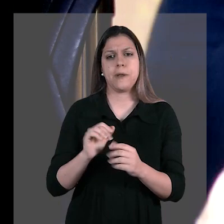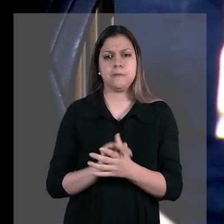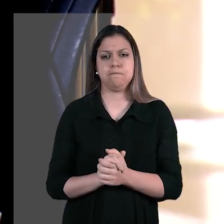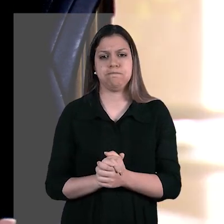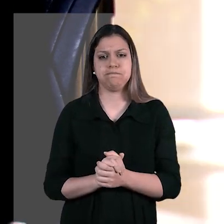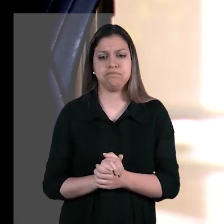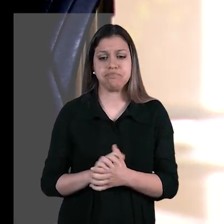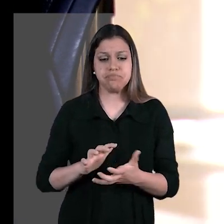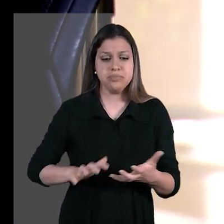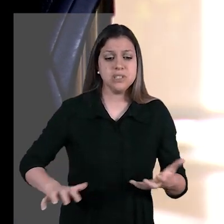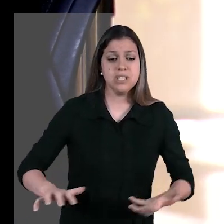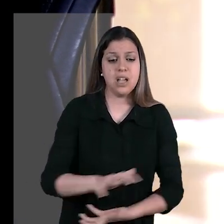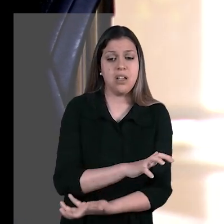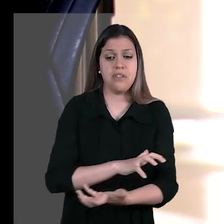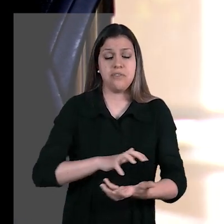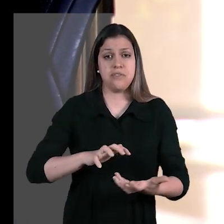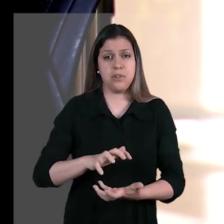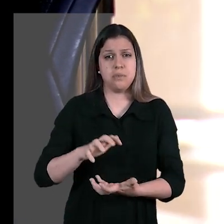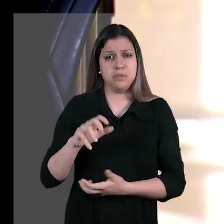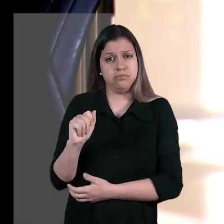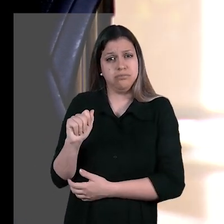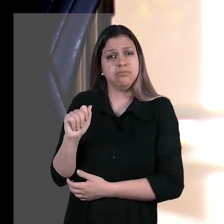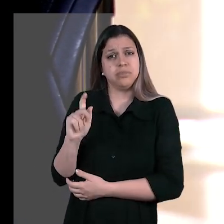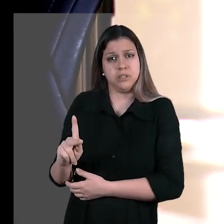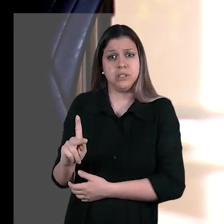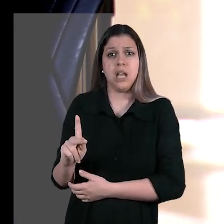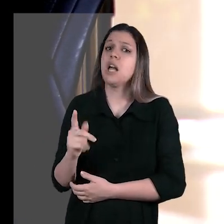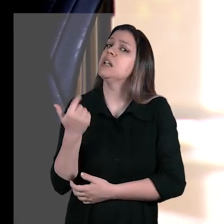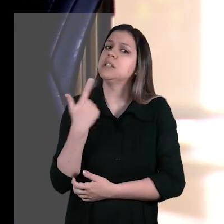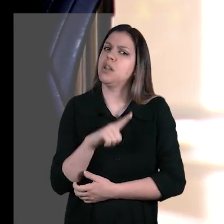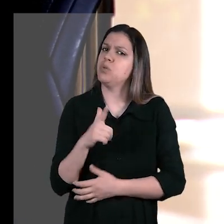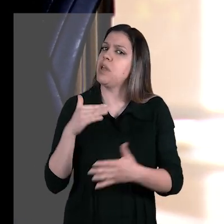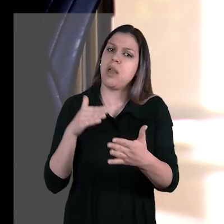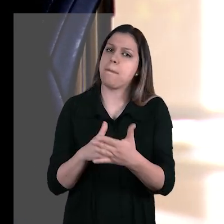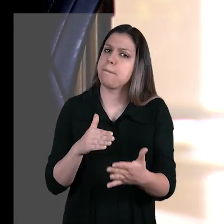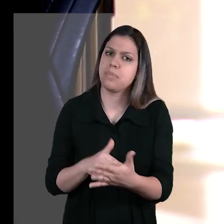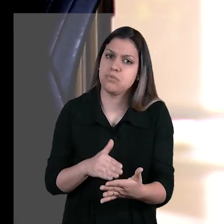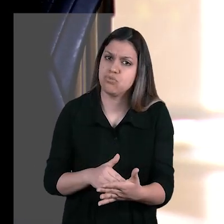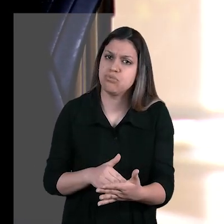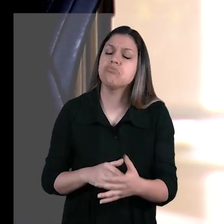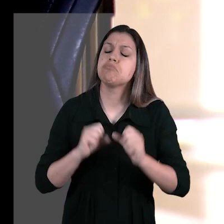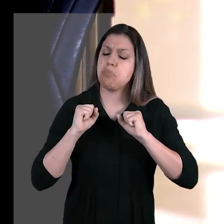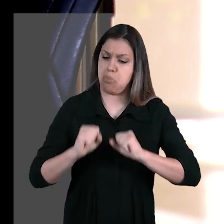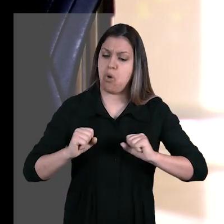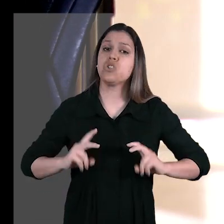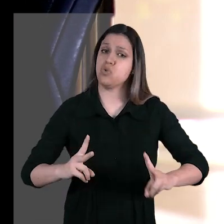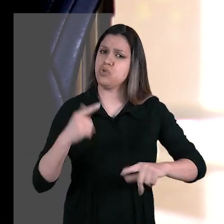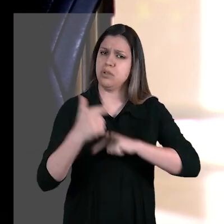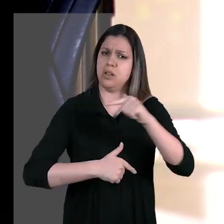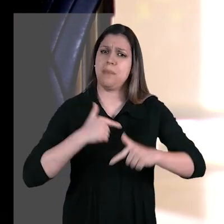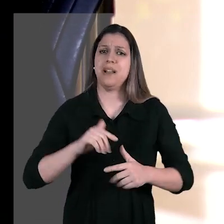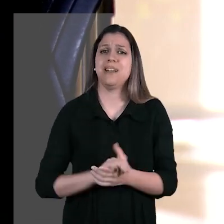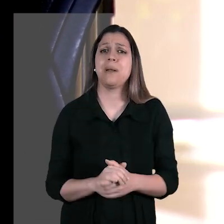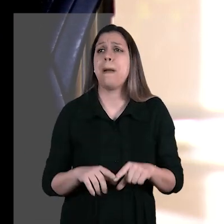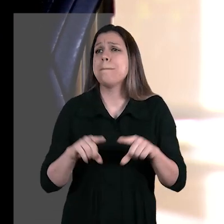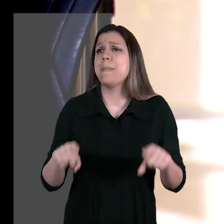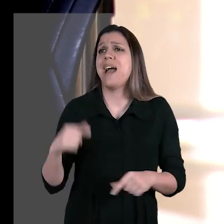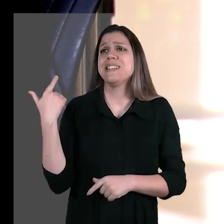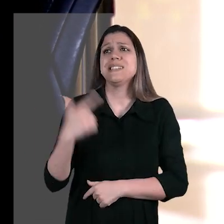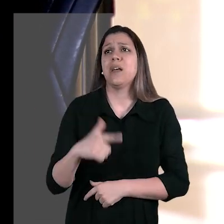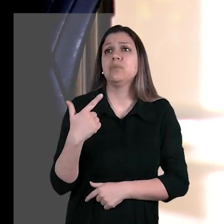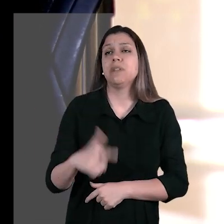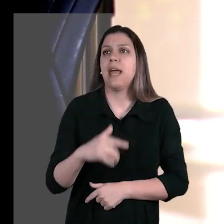reformulação, na reforma da Previdência, não há também impedimento a isso. Pode continuar trabalhando. Só que você não